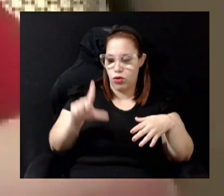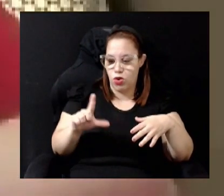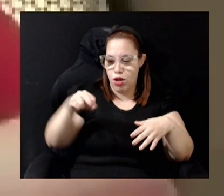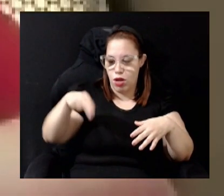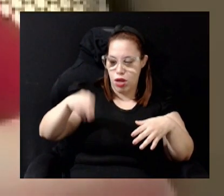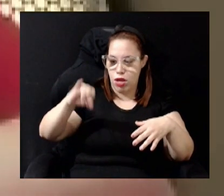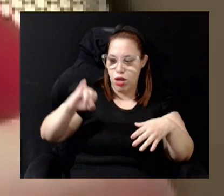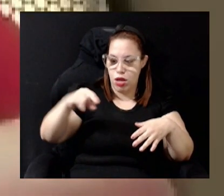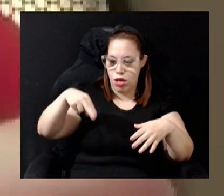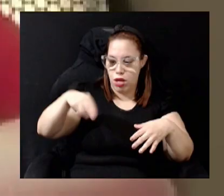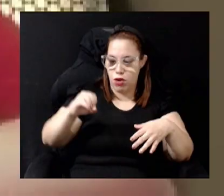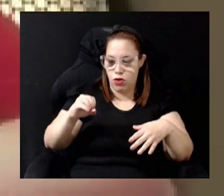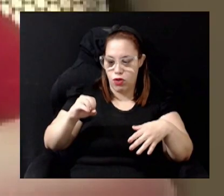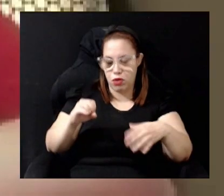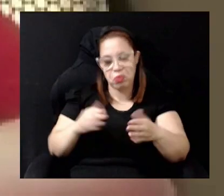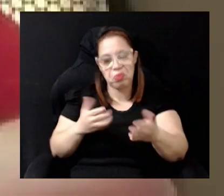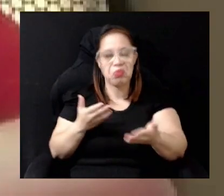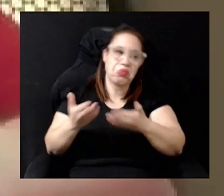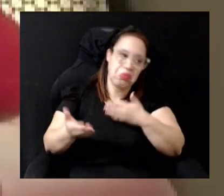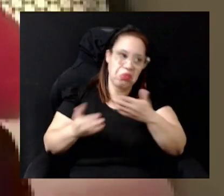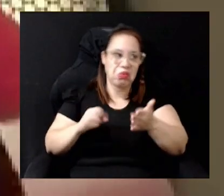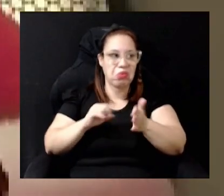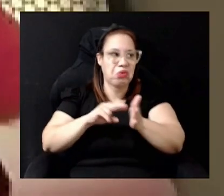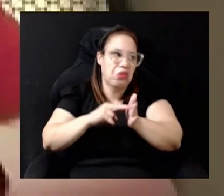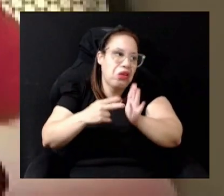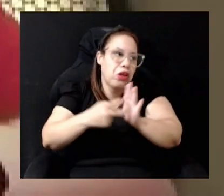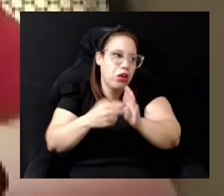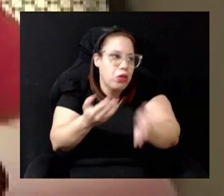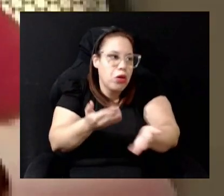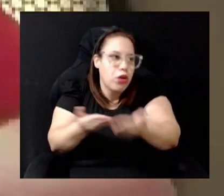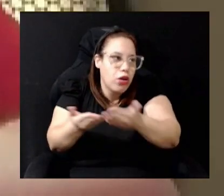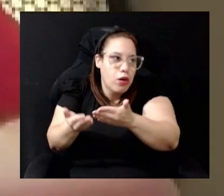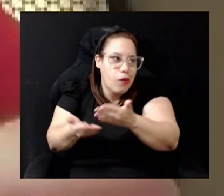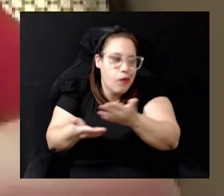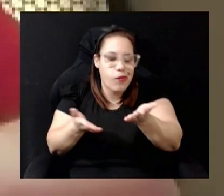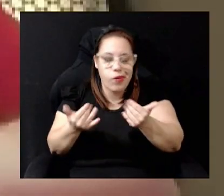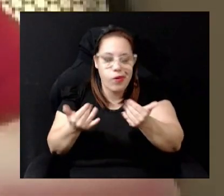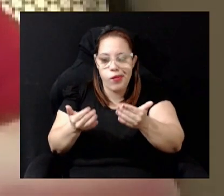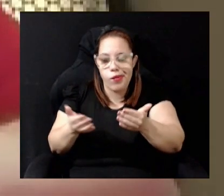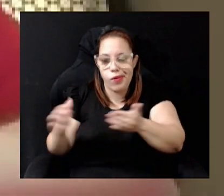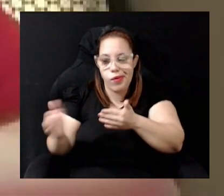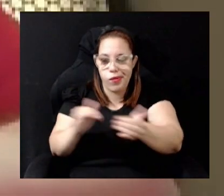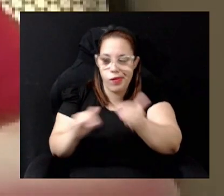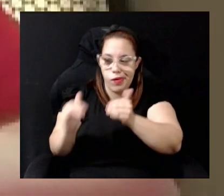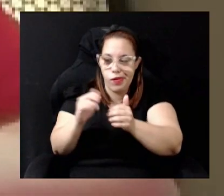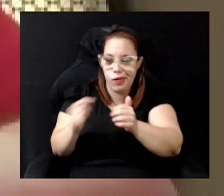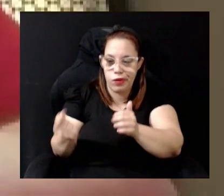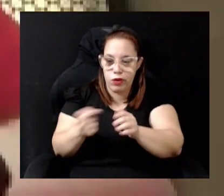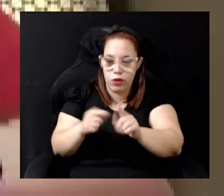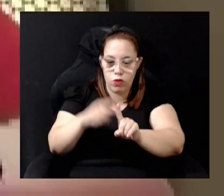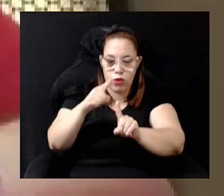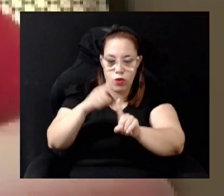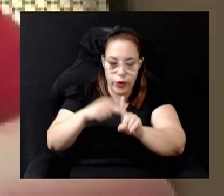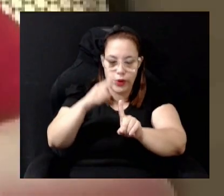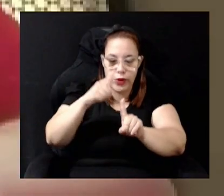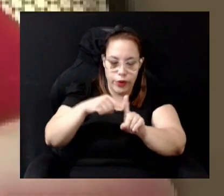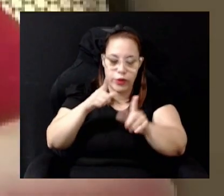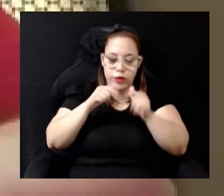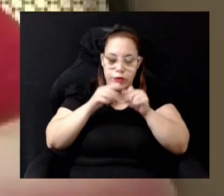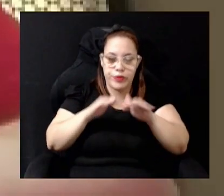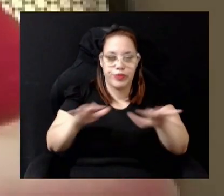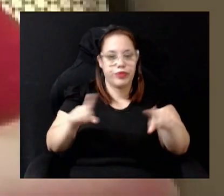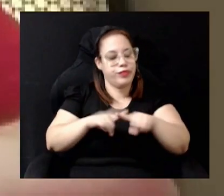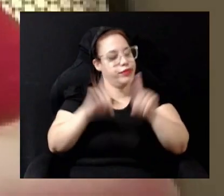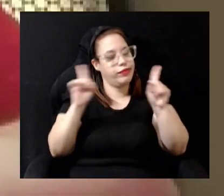de efeito, né? Tenha dado algum tipo de alimento para as temperaturas das águas oceânicas, mas de todo modo, né,